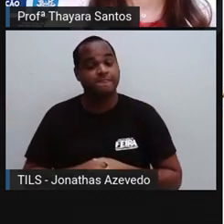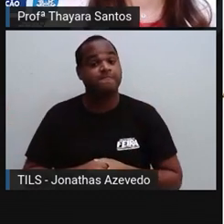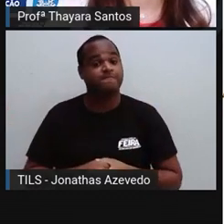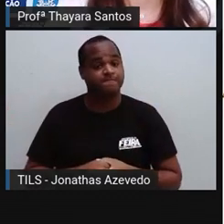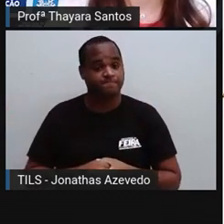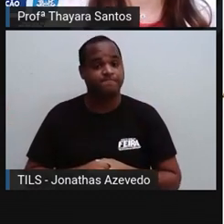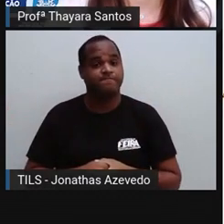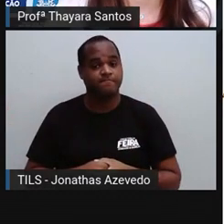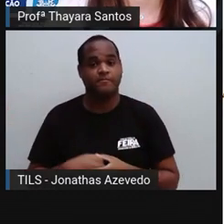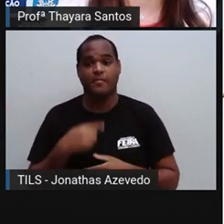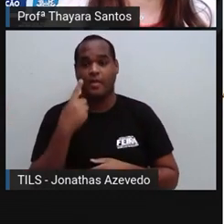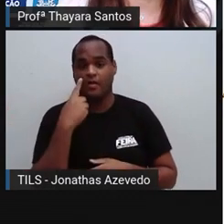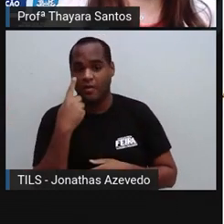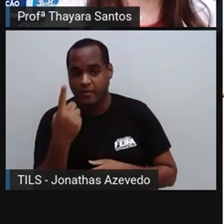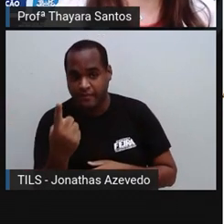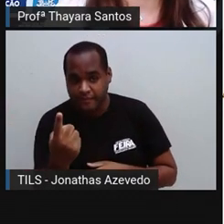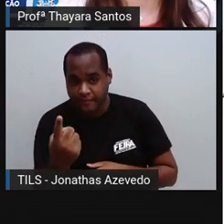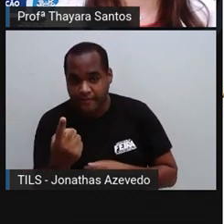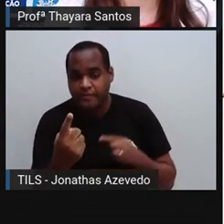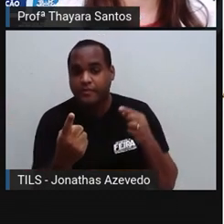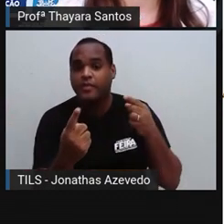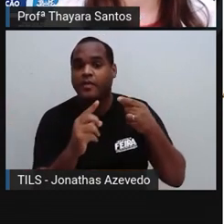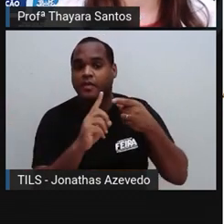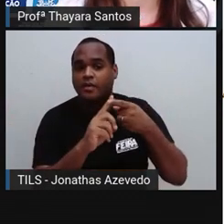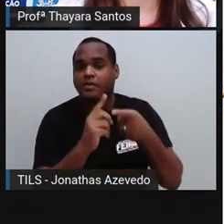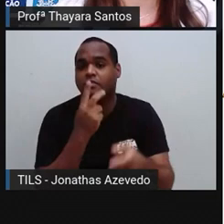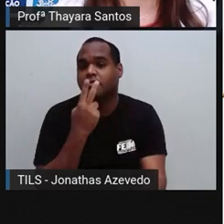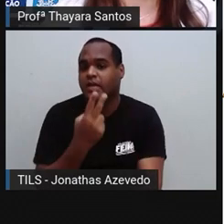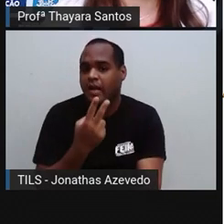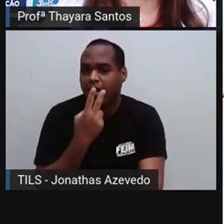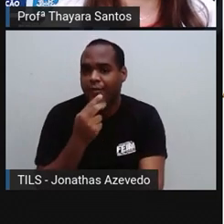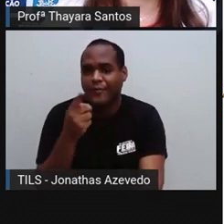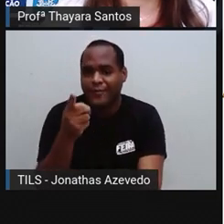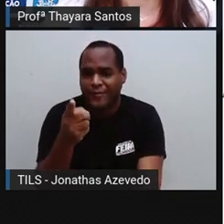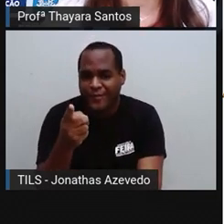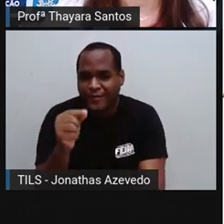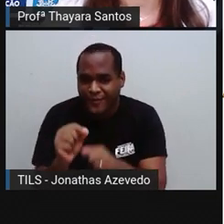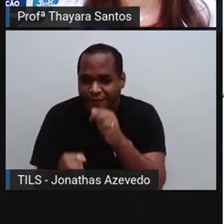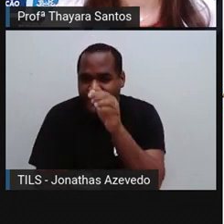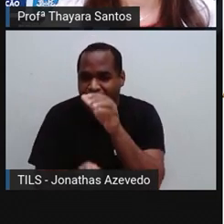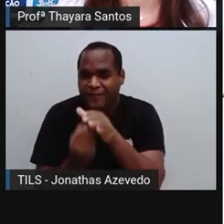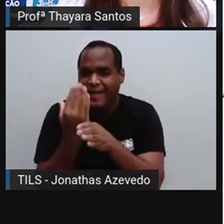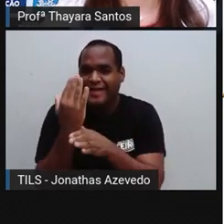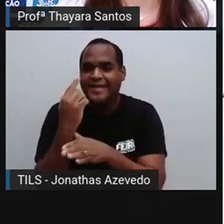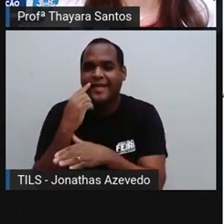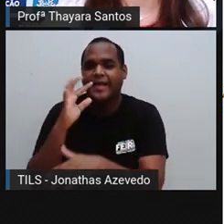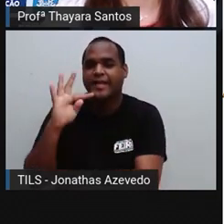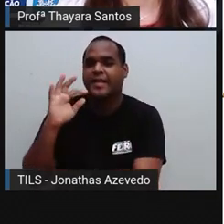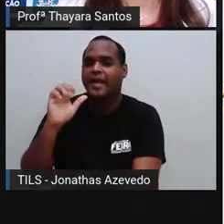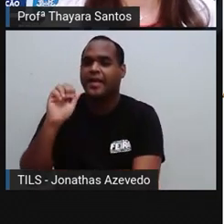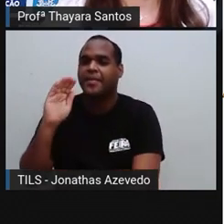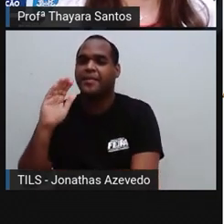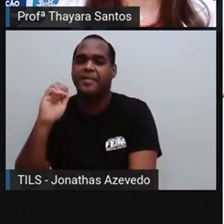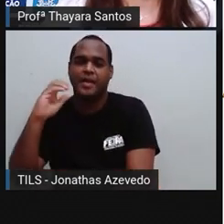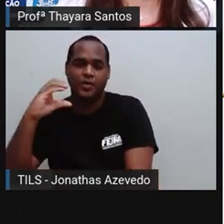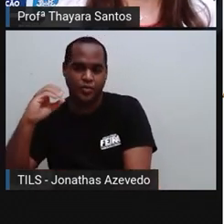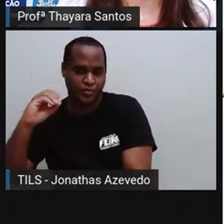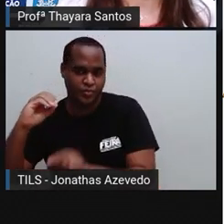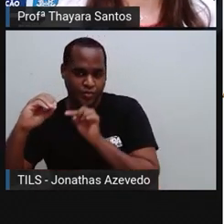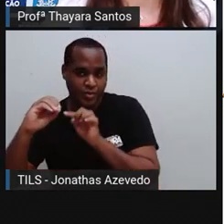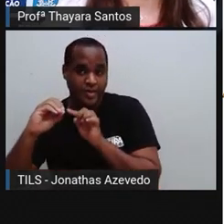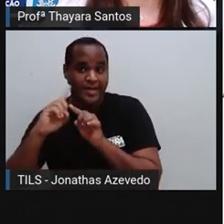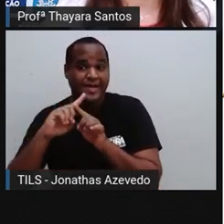Então, aqui está o cigarro, que é produzido a partir dessa planta, que é o tabaco, e aqui está